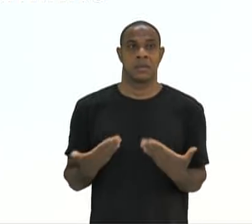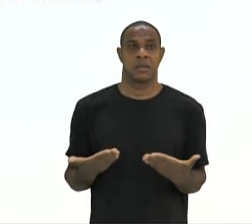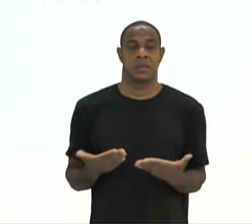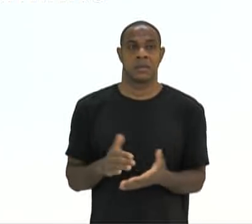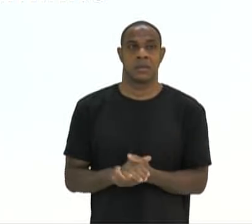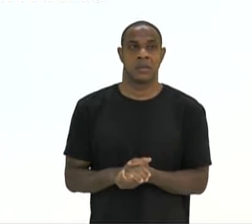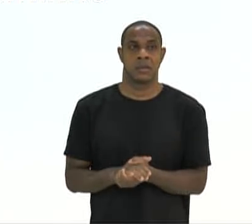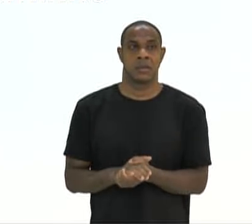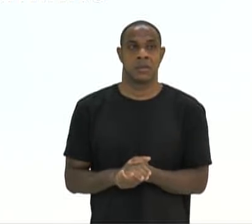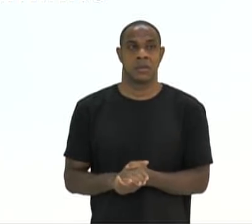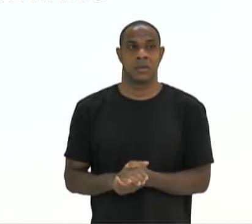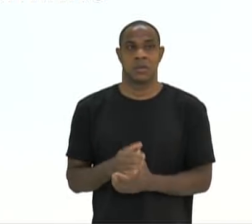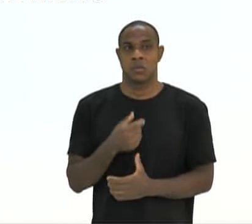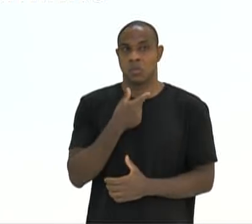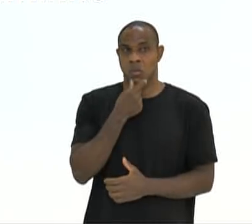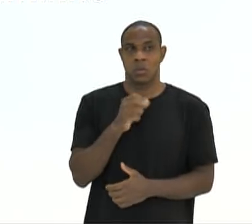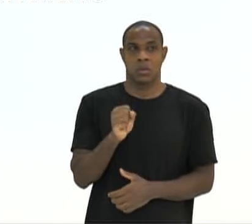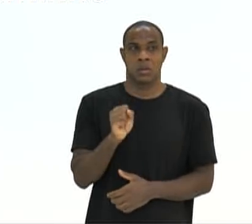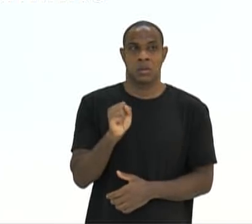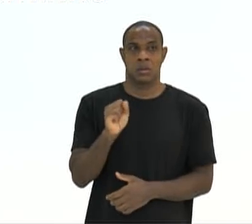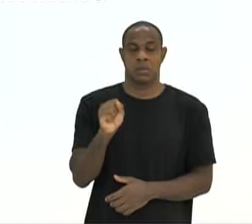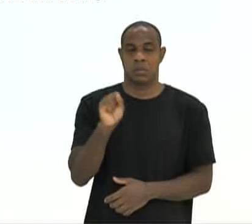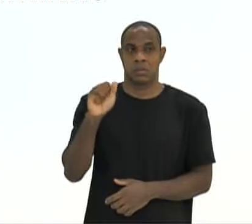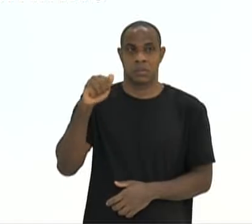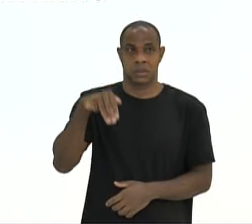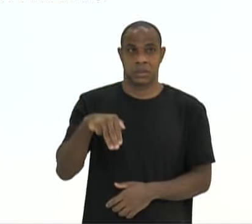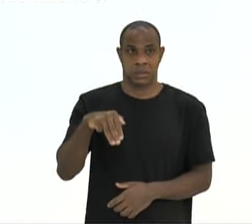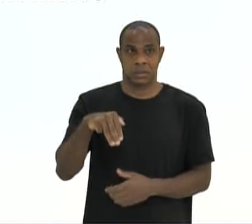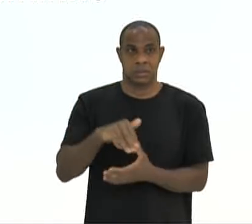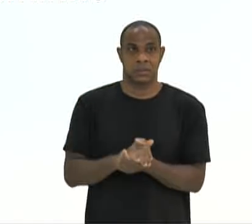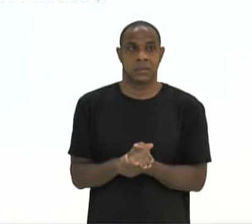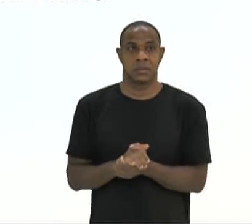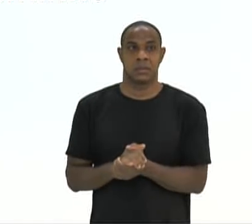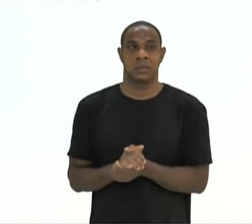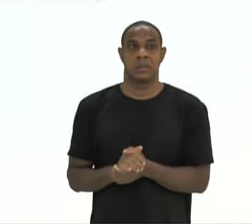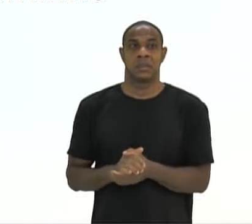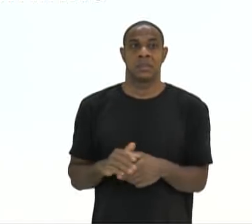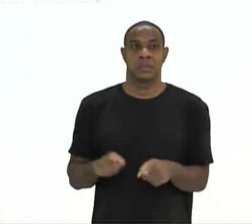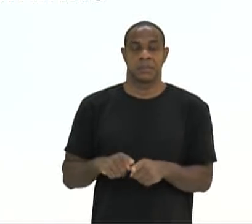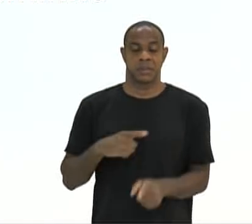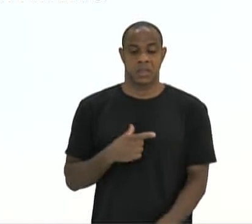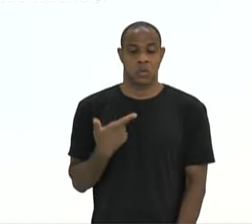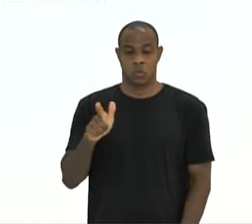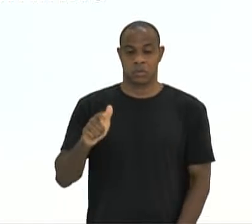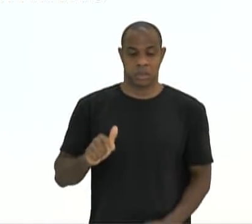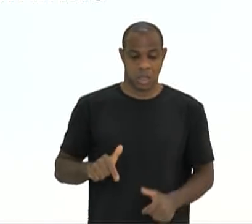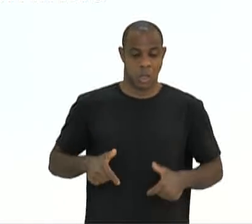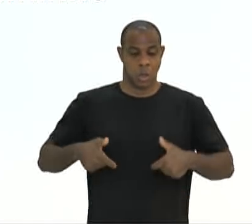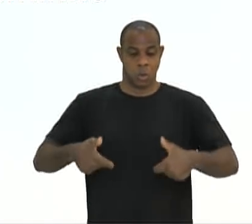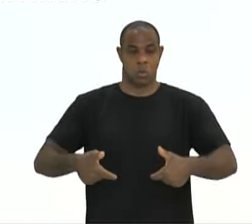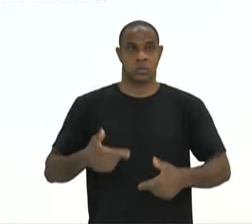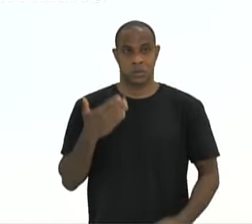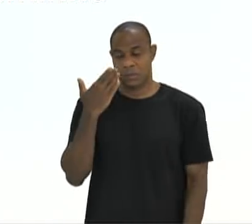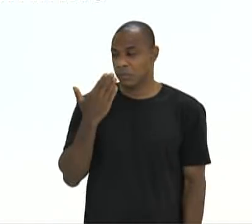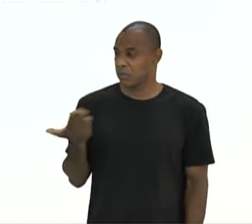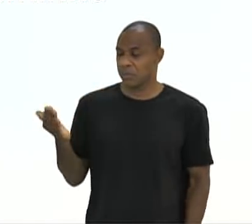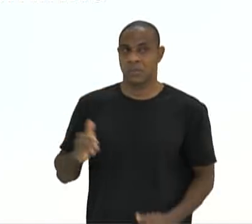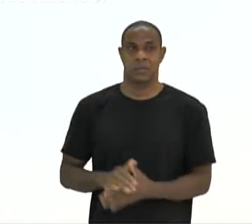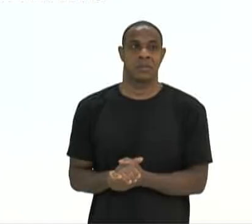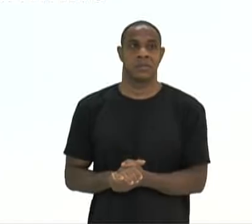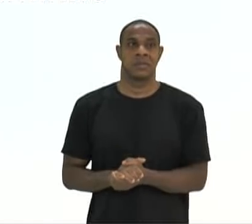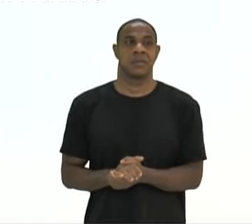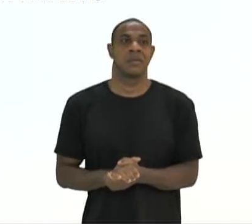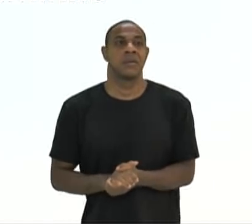Sam Witwicky encara uma nova batalha, a Universidade. Optimus Prime e